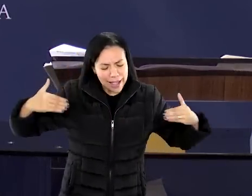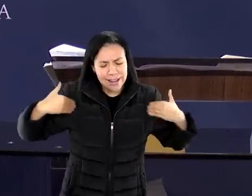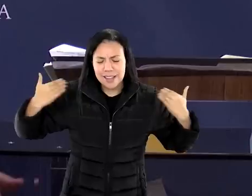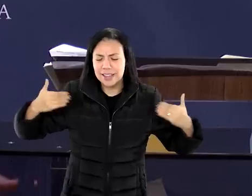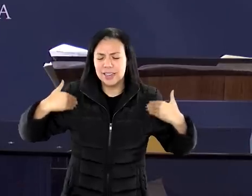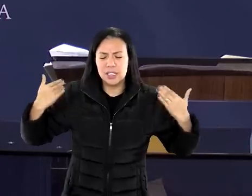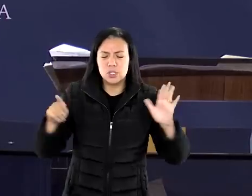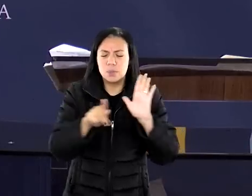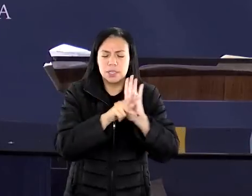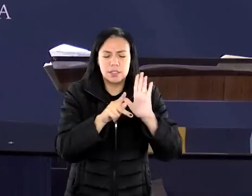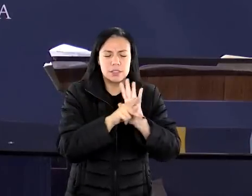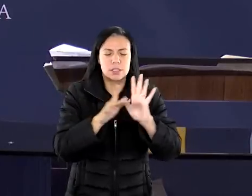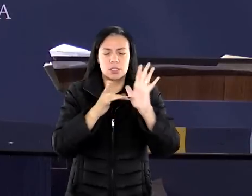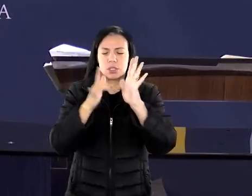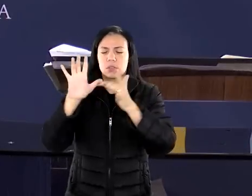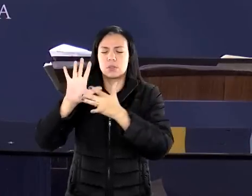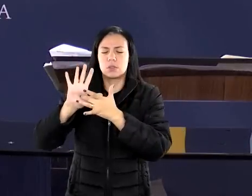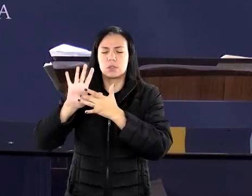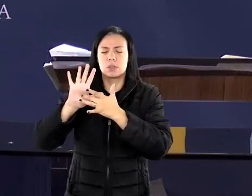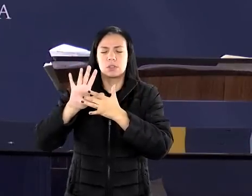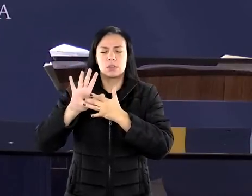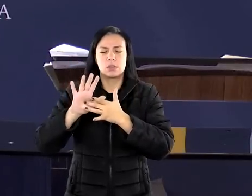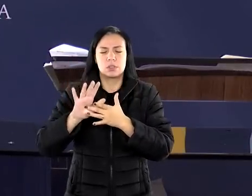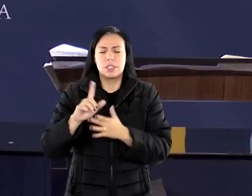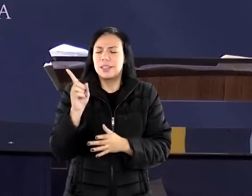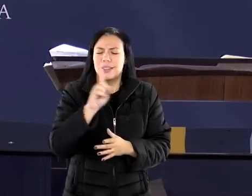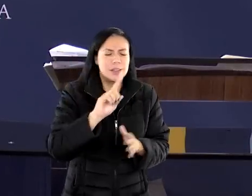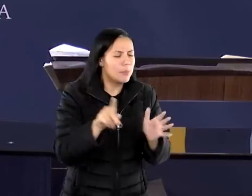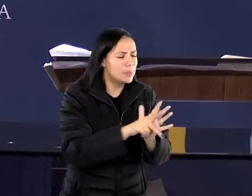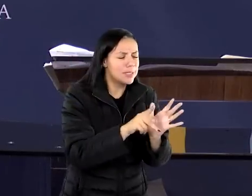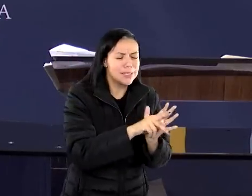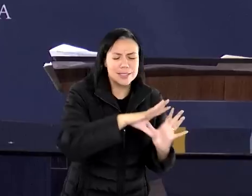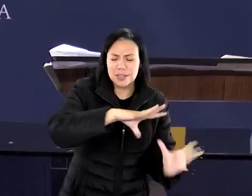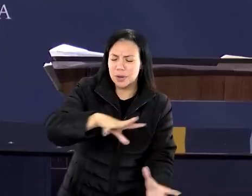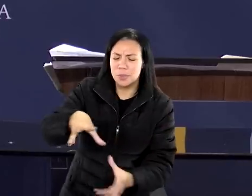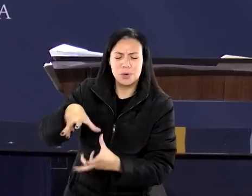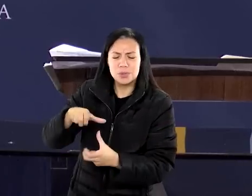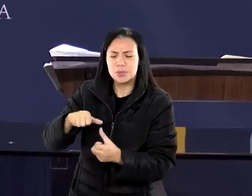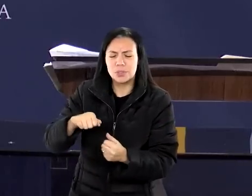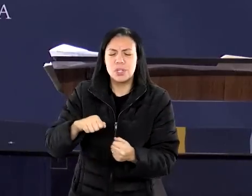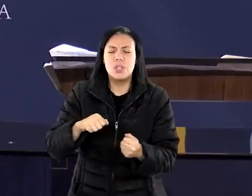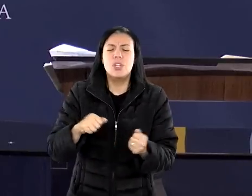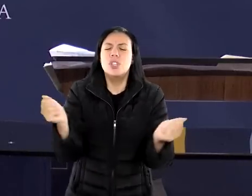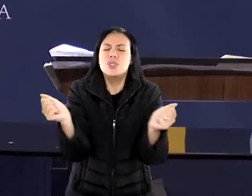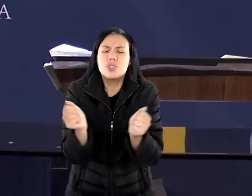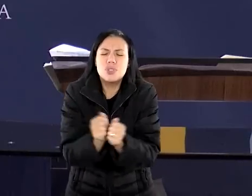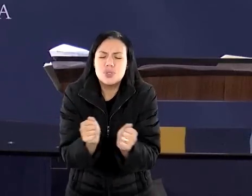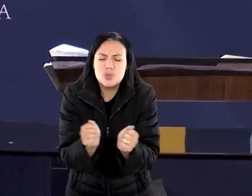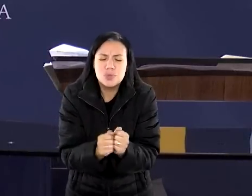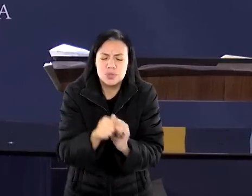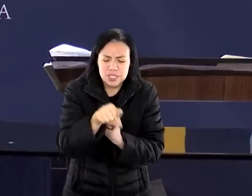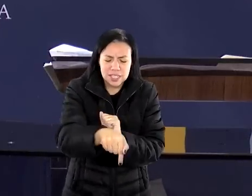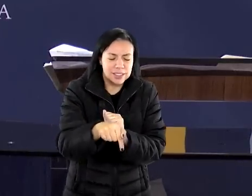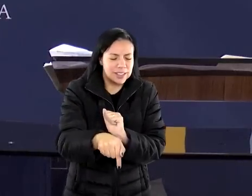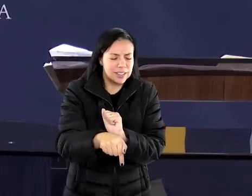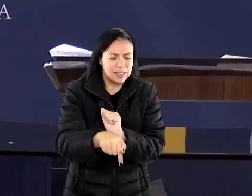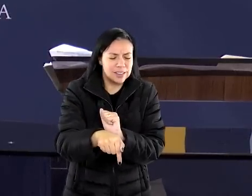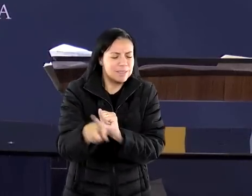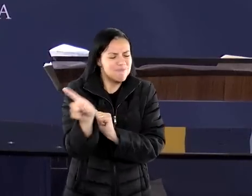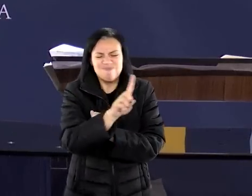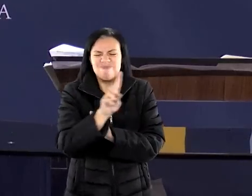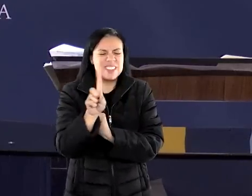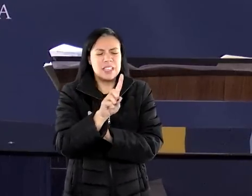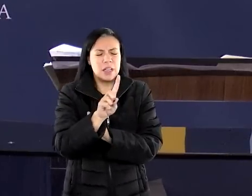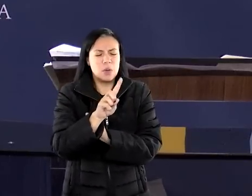alegria de ser de Cristo, de não sermos deste mundo, de estarmos aqui, mas não sermos daqui, de sermos uma